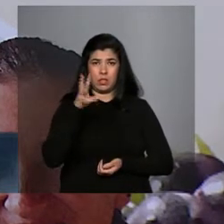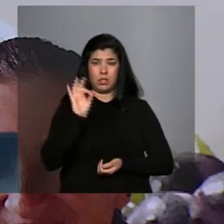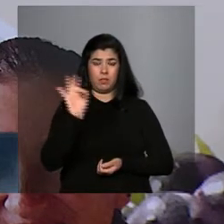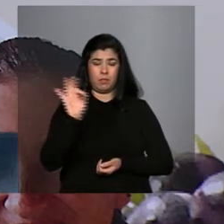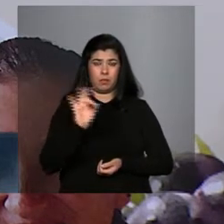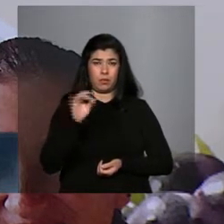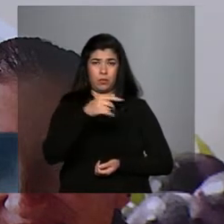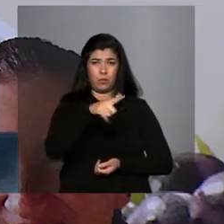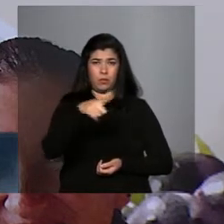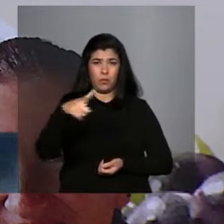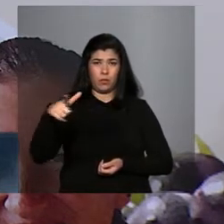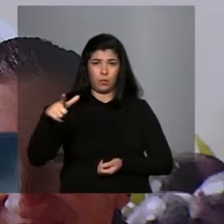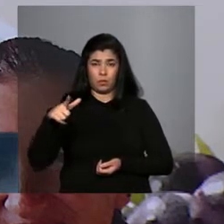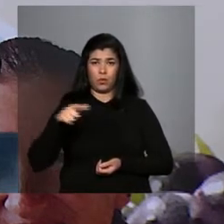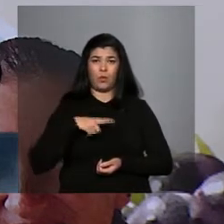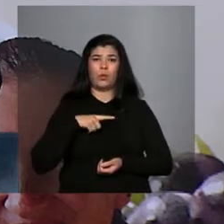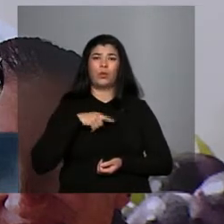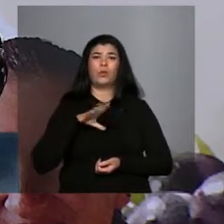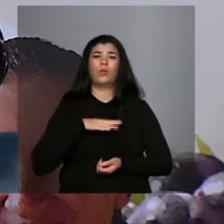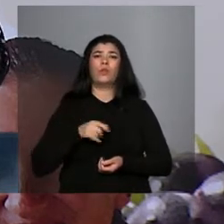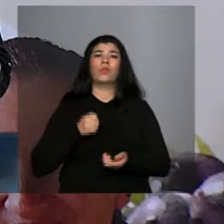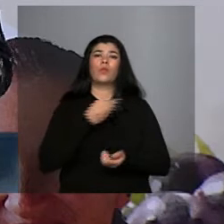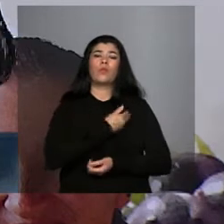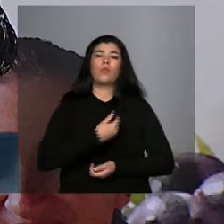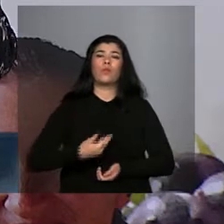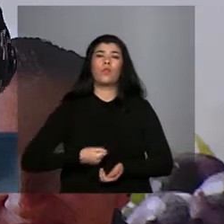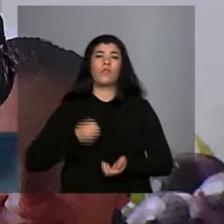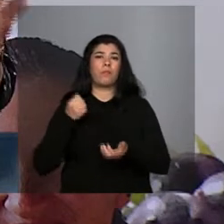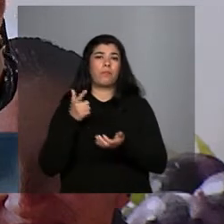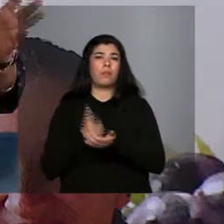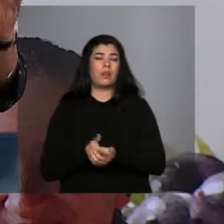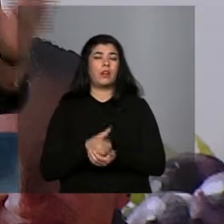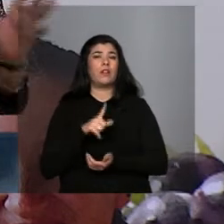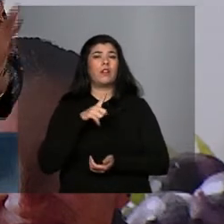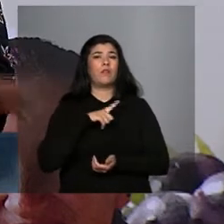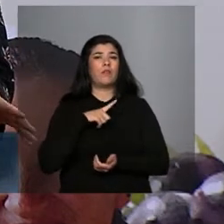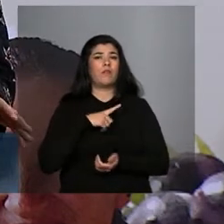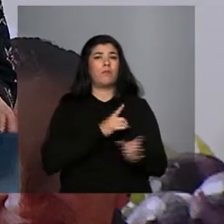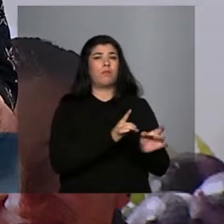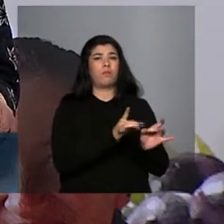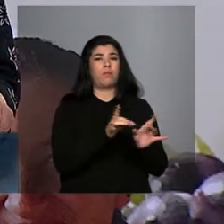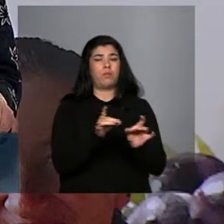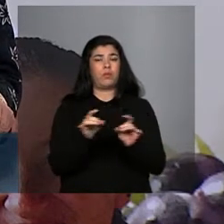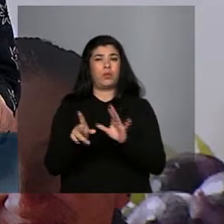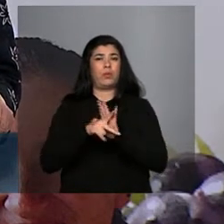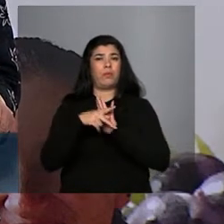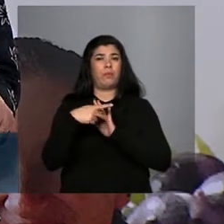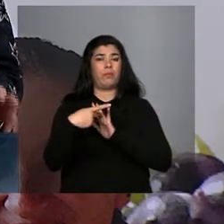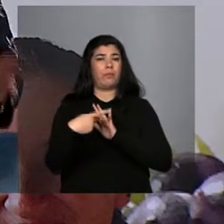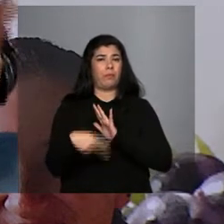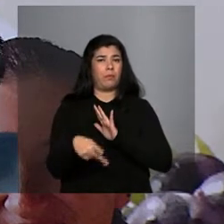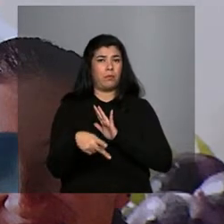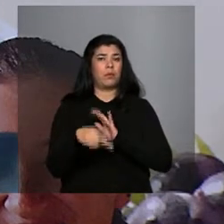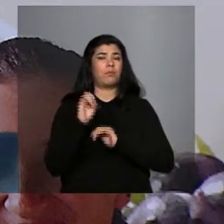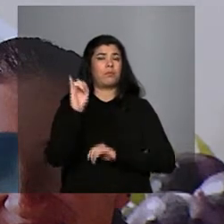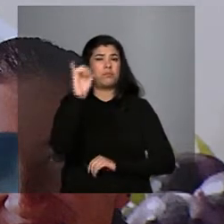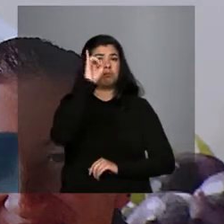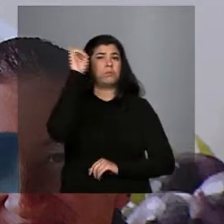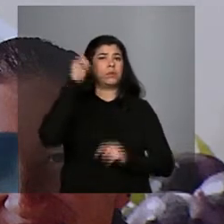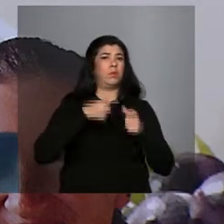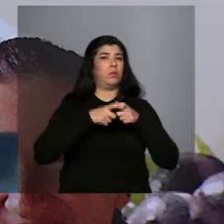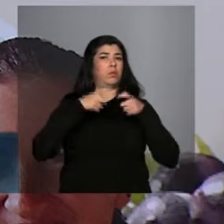pelos órgãos do governo vão garantir, portanto, um mercado muito robusto para a agricultura familiar.